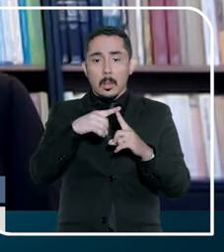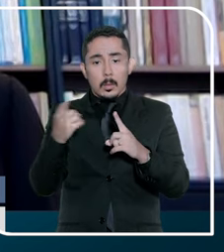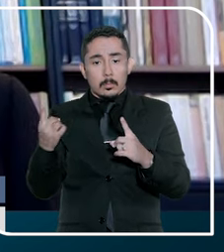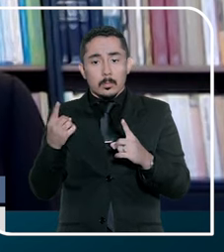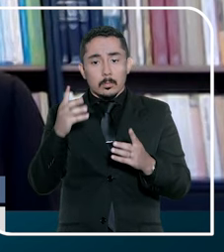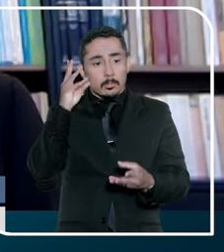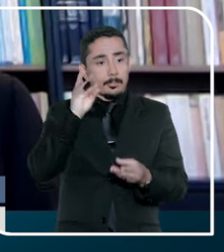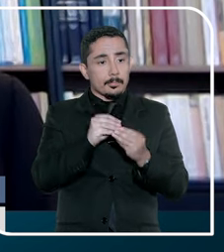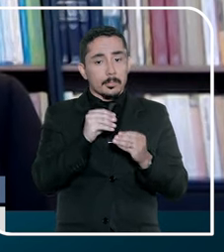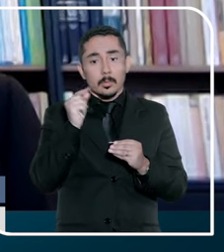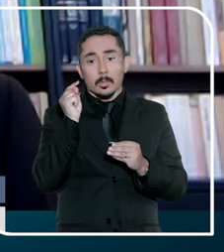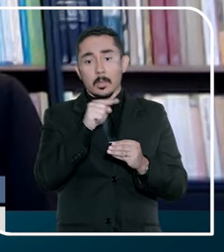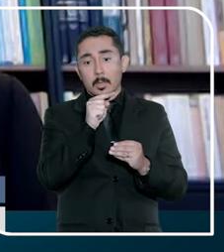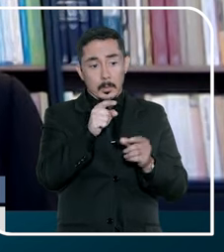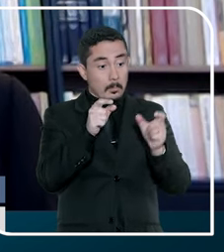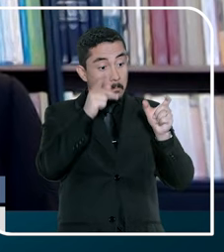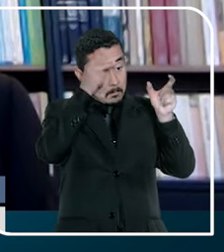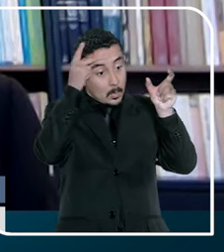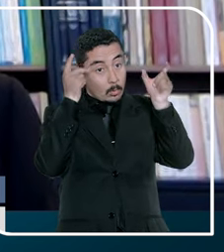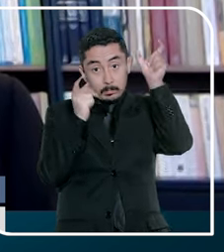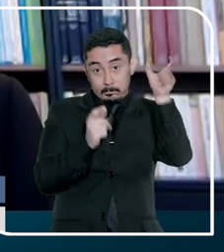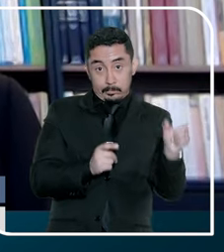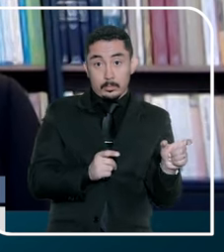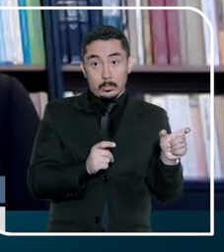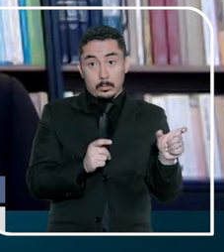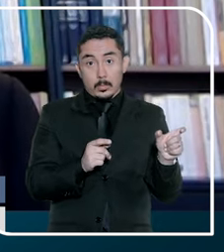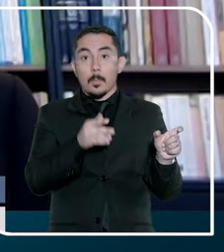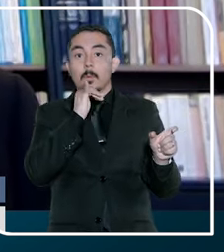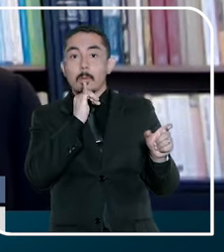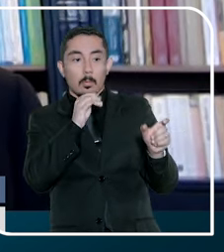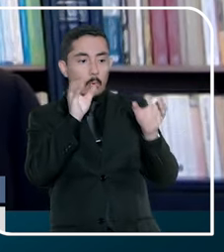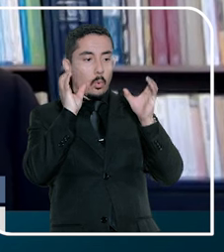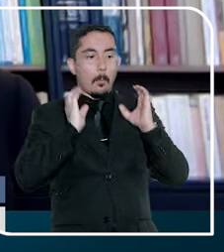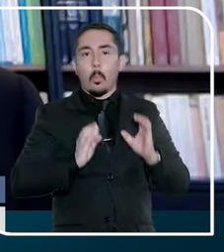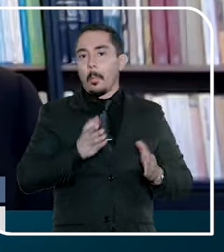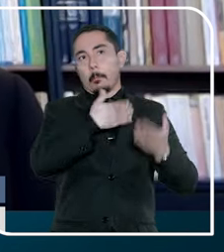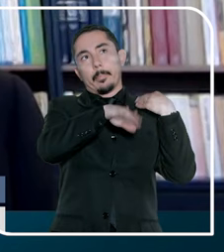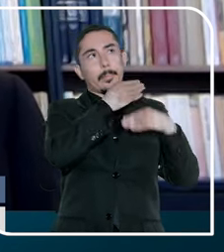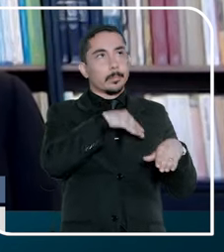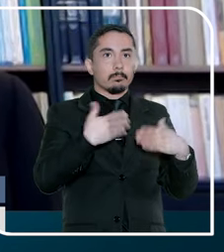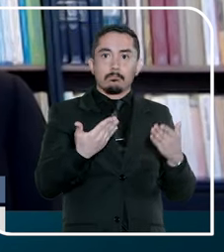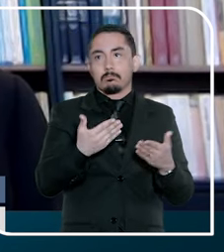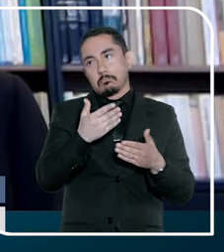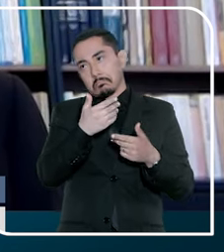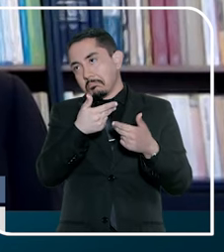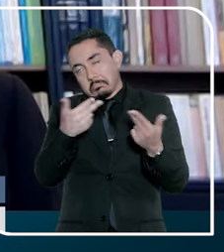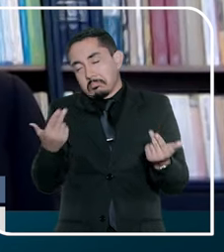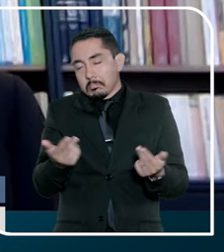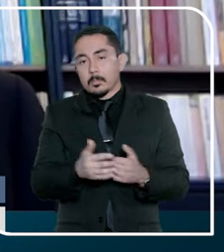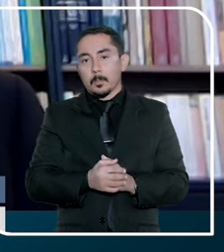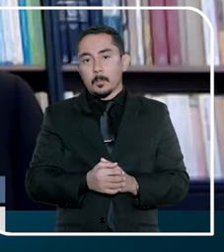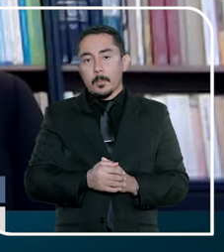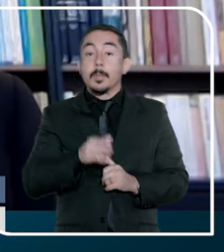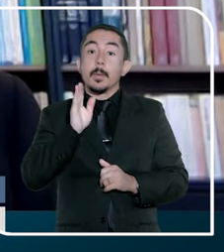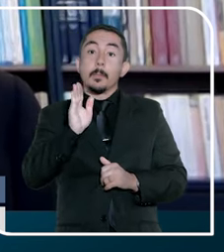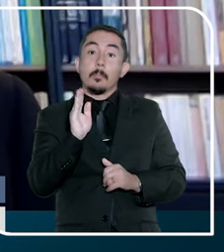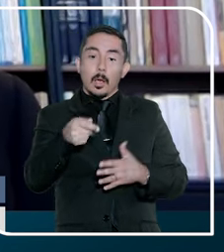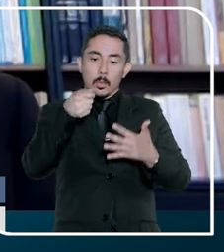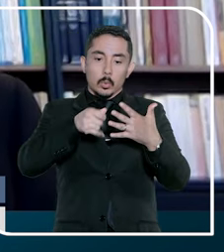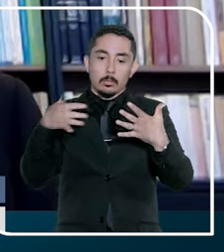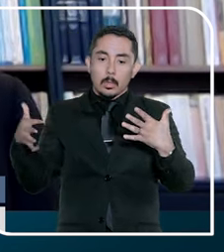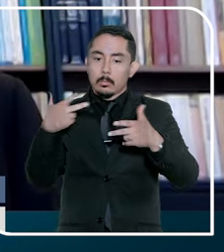características do sujeito seu comportamento anterior e etc mas a jurisprudência por várias